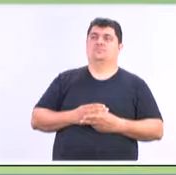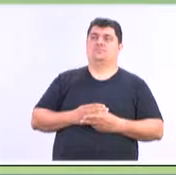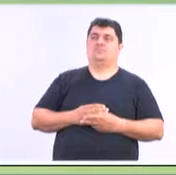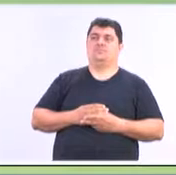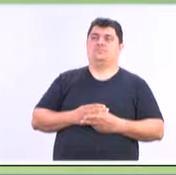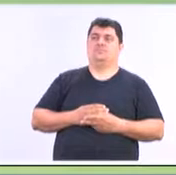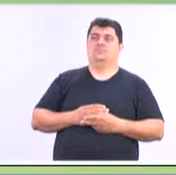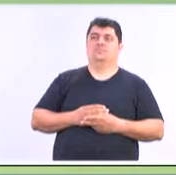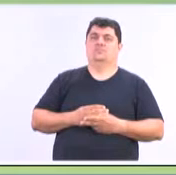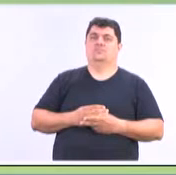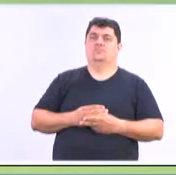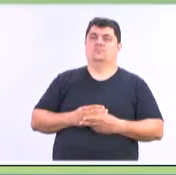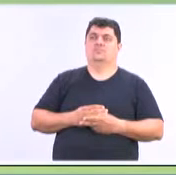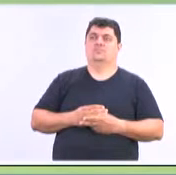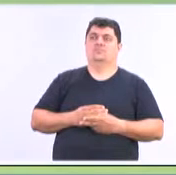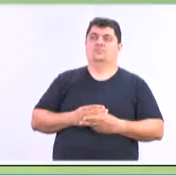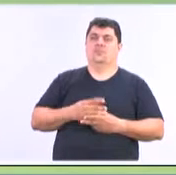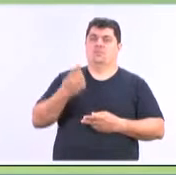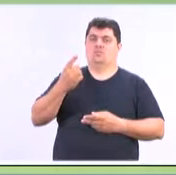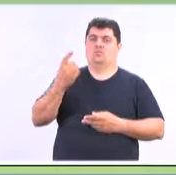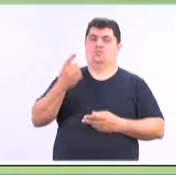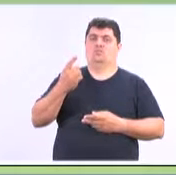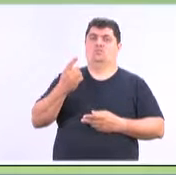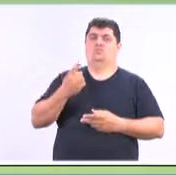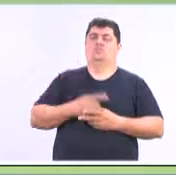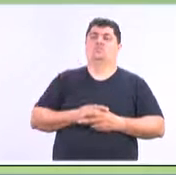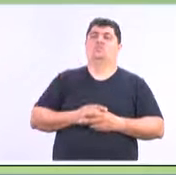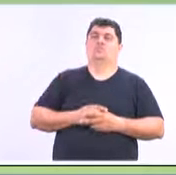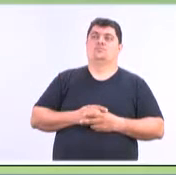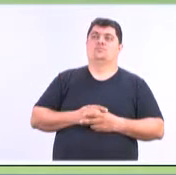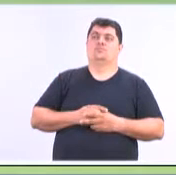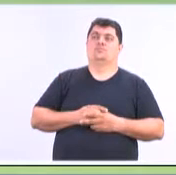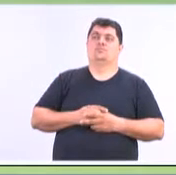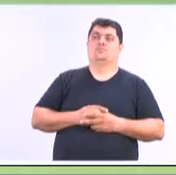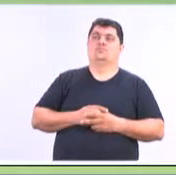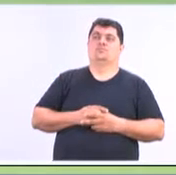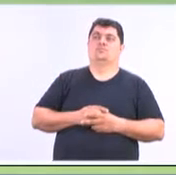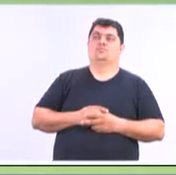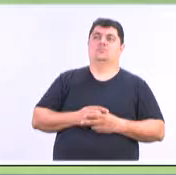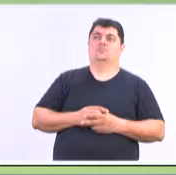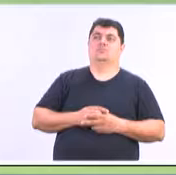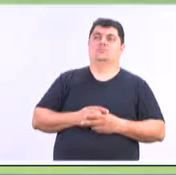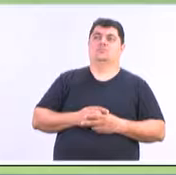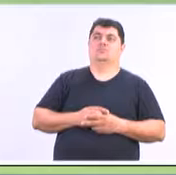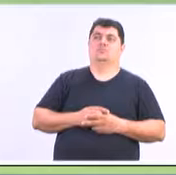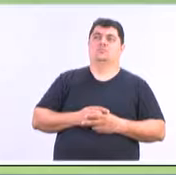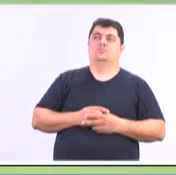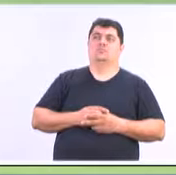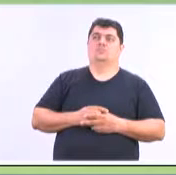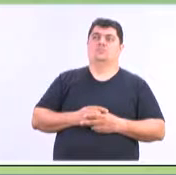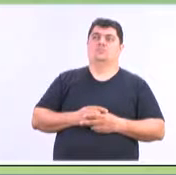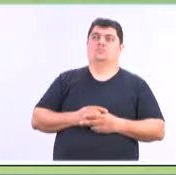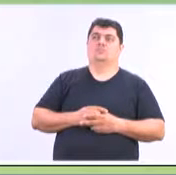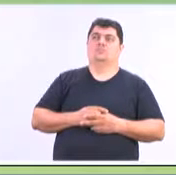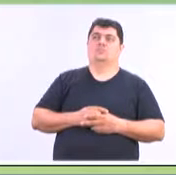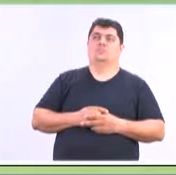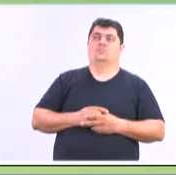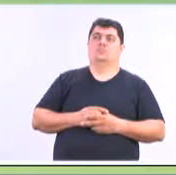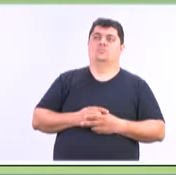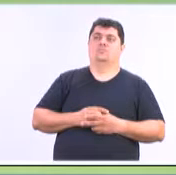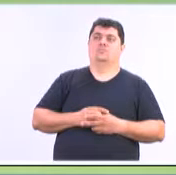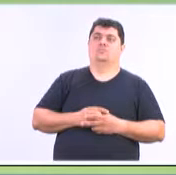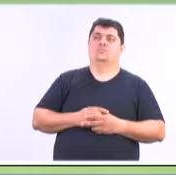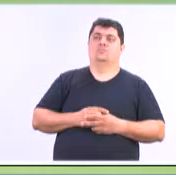Então esse aqui é o 1, né? 1. Deixa eu voltar aqui para esse quadro. Voltar ao